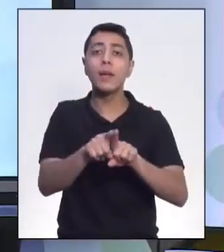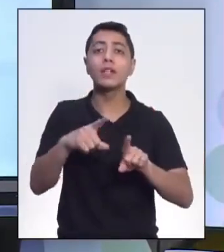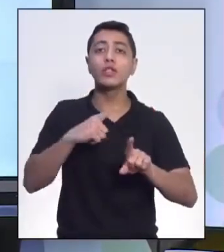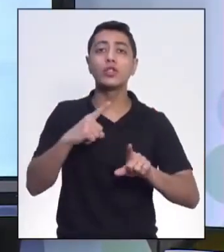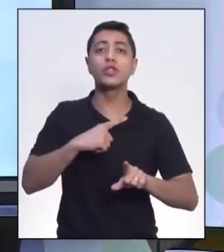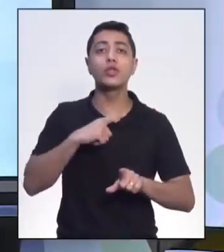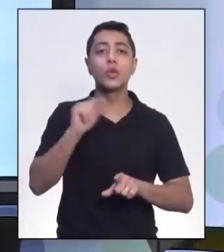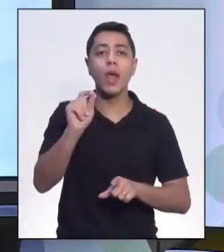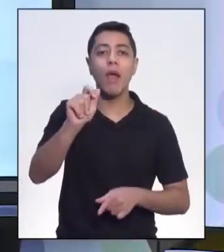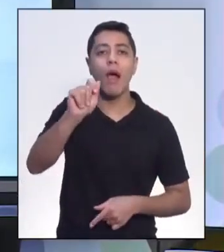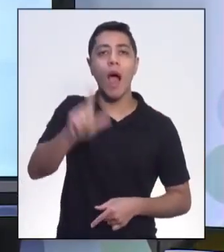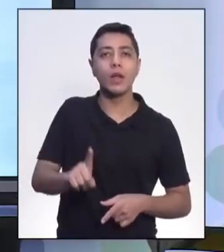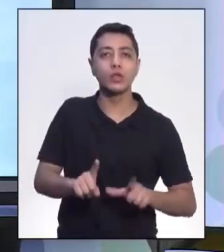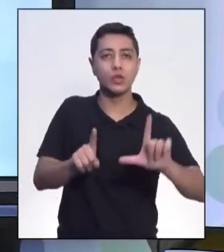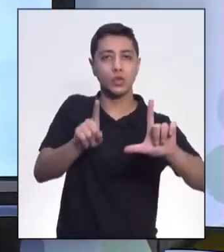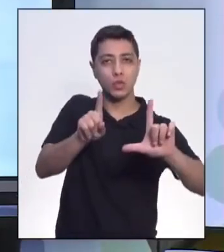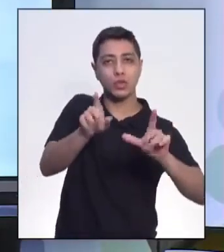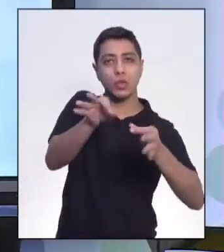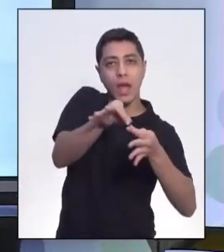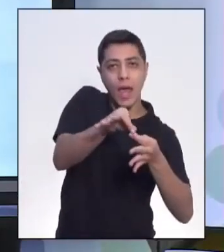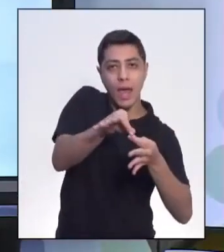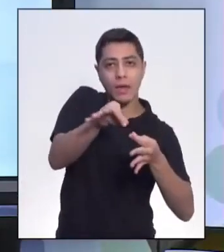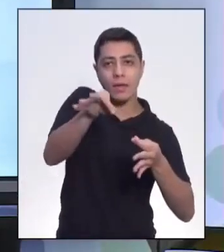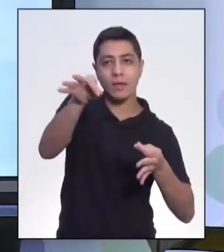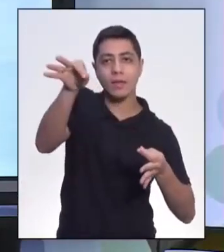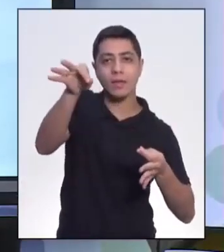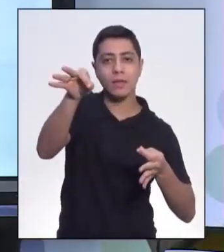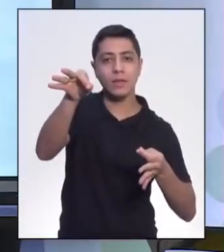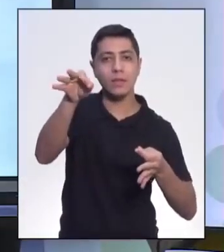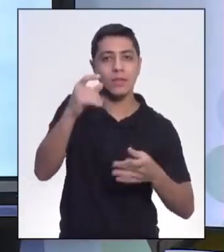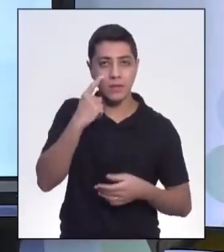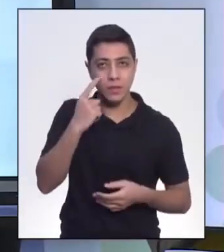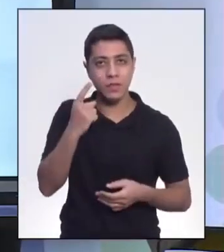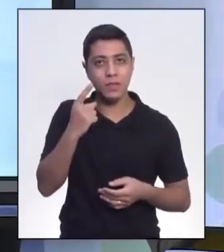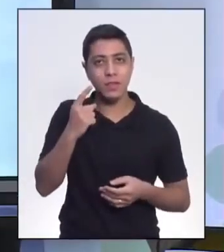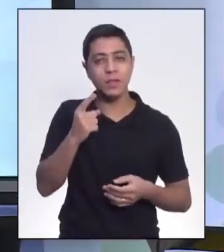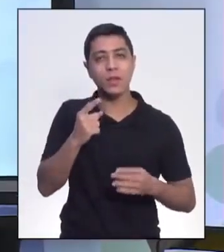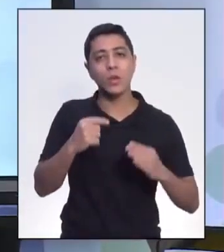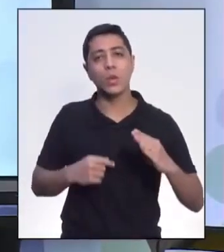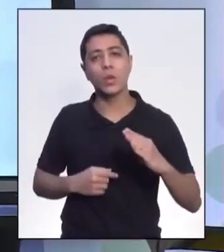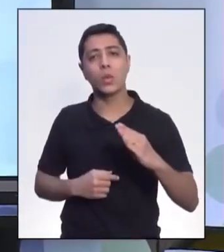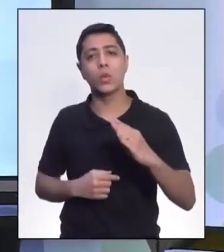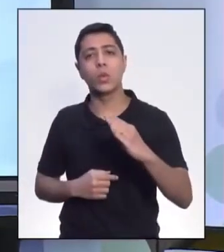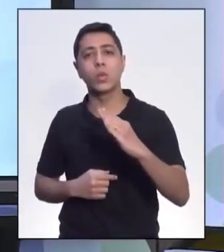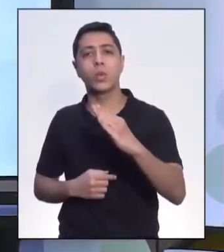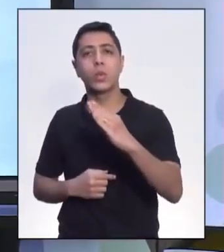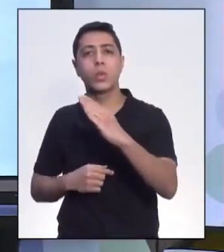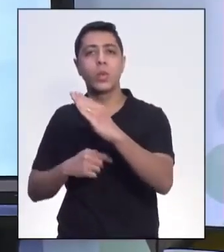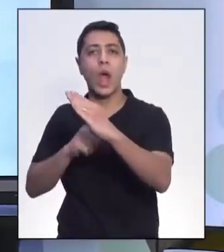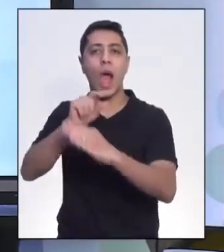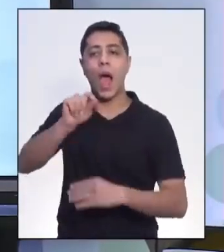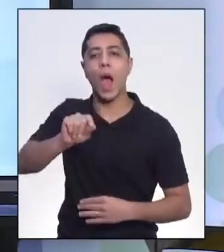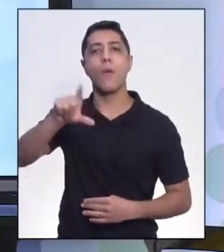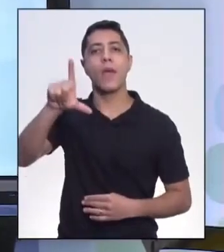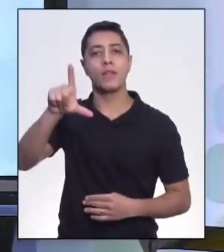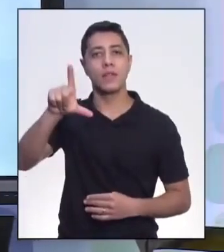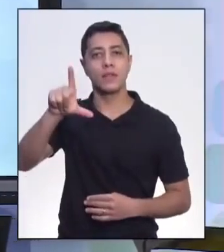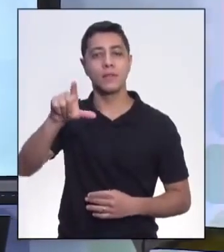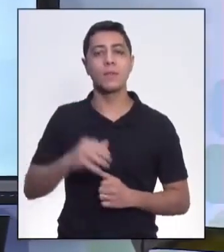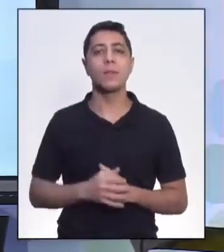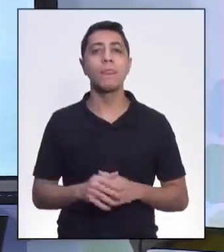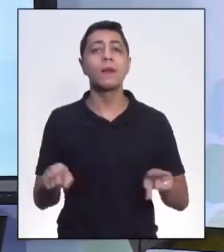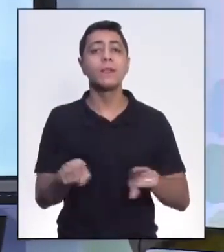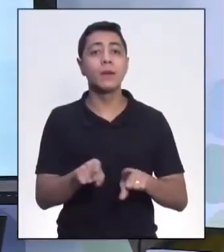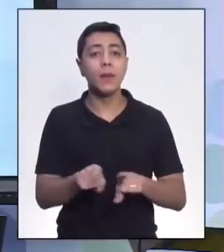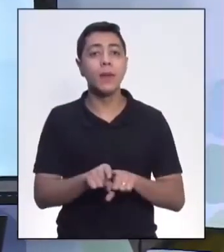crescente, porque o valor do A aqui na frente 1 é positivo, então ela é crescente. E como o termo independente é menos 2, cruzou o